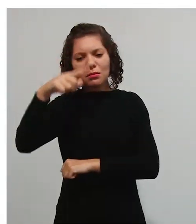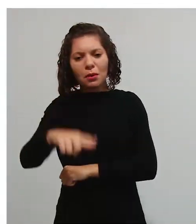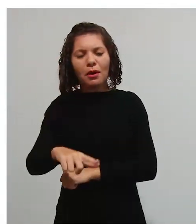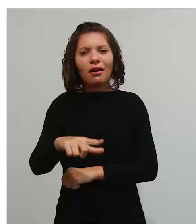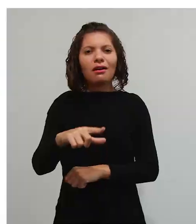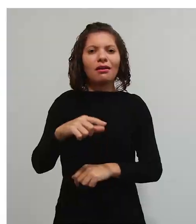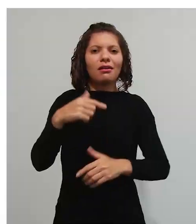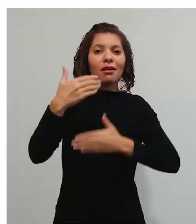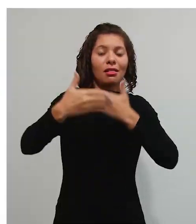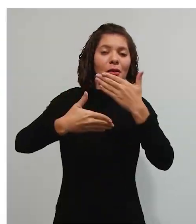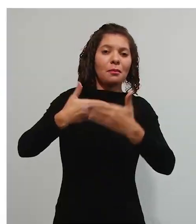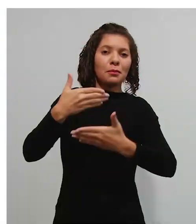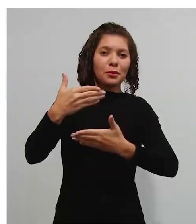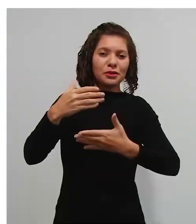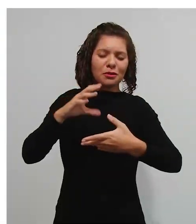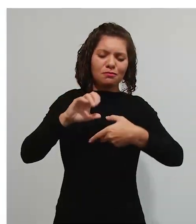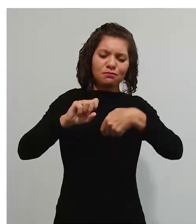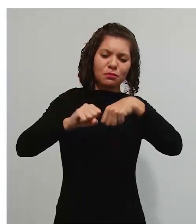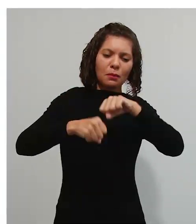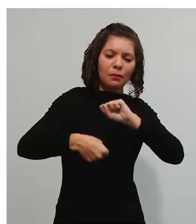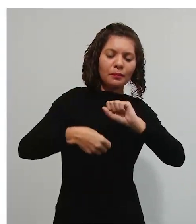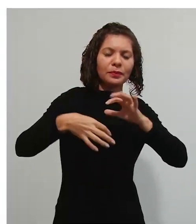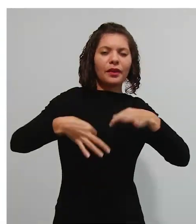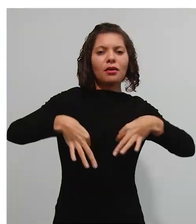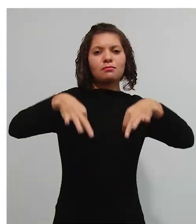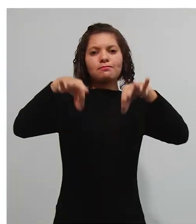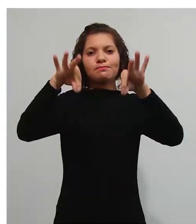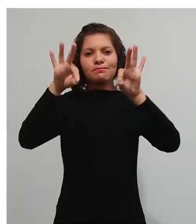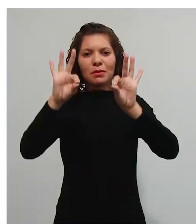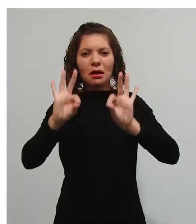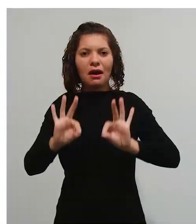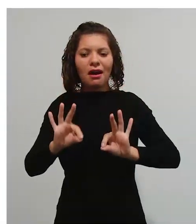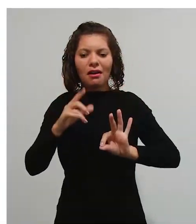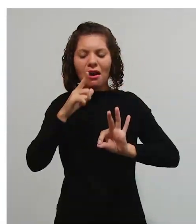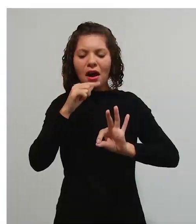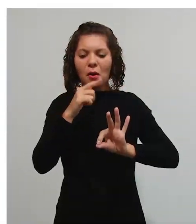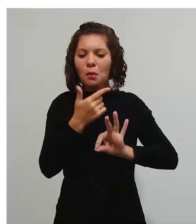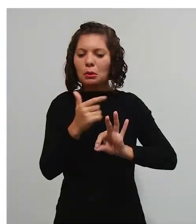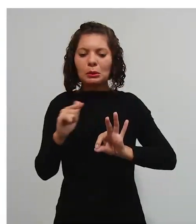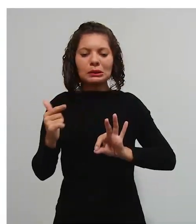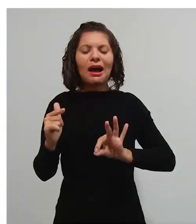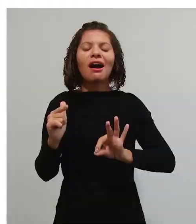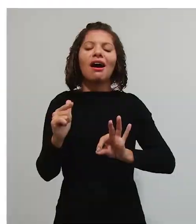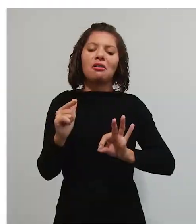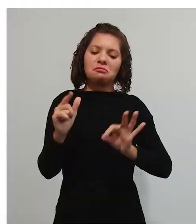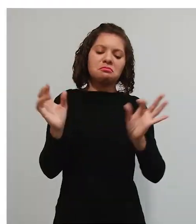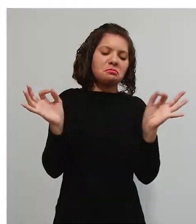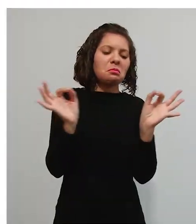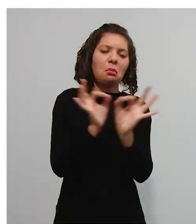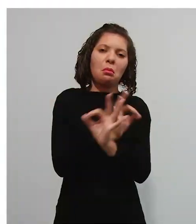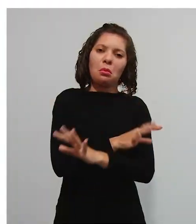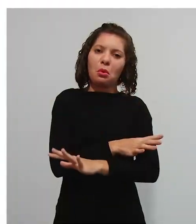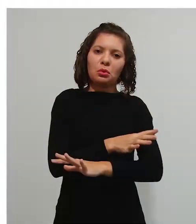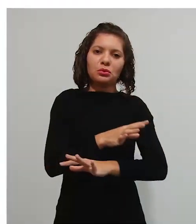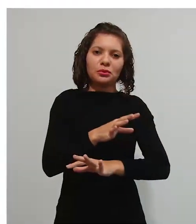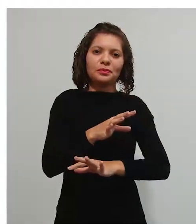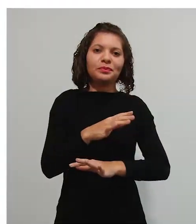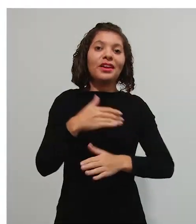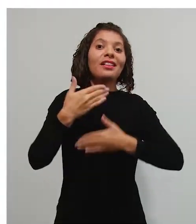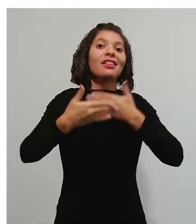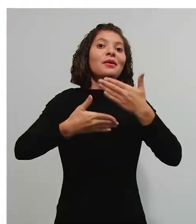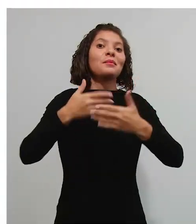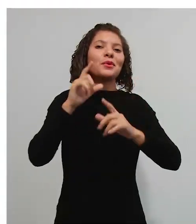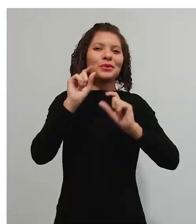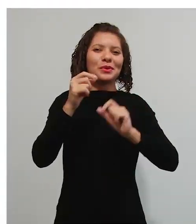outra. Torcem até não pingar do pano uma só gota. Somente depois de feito tudo isso, é que